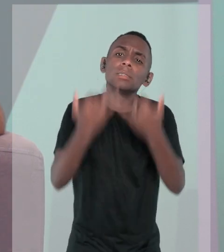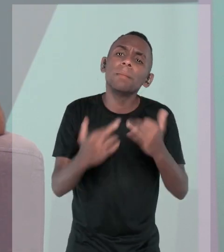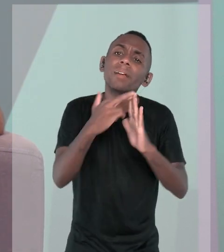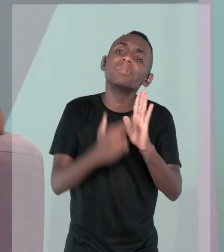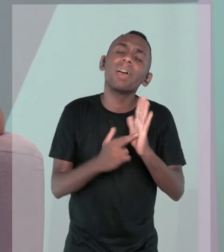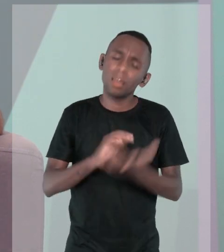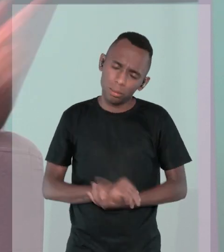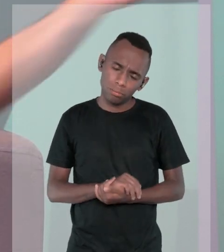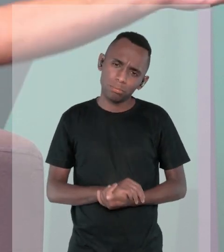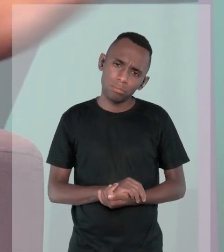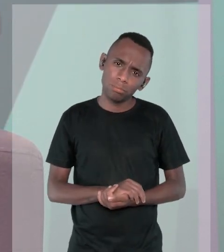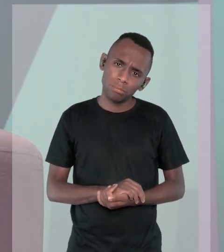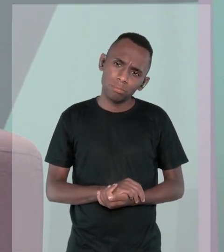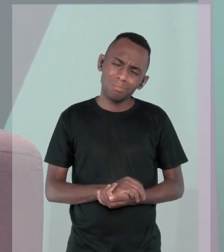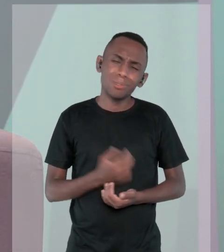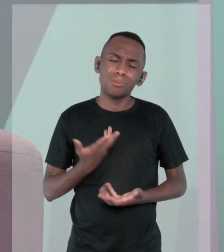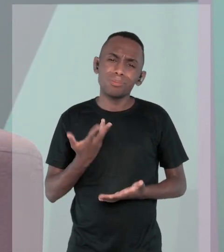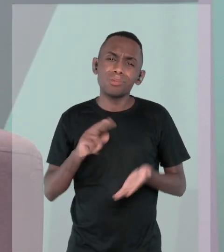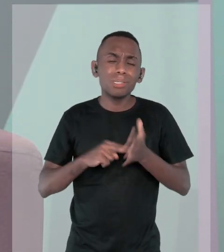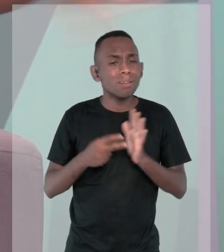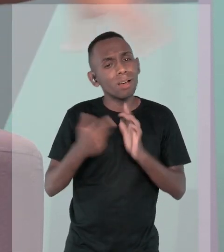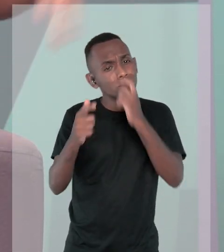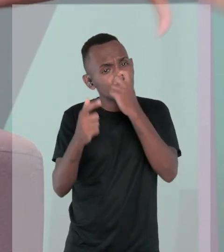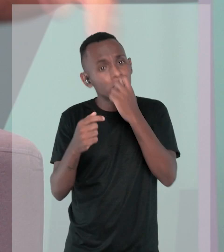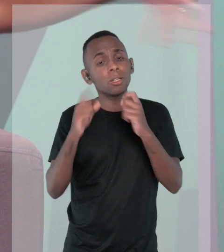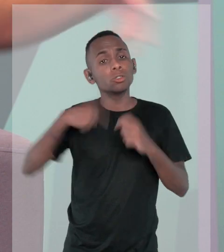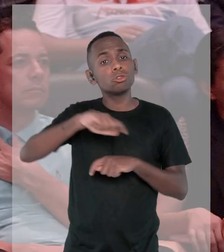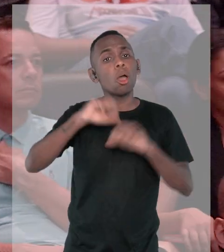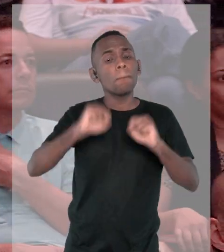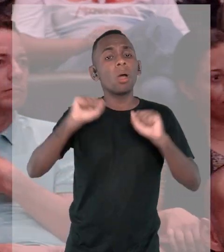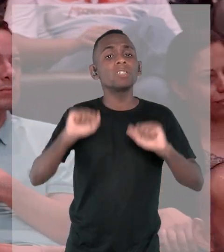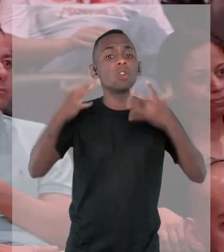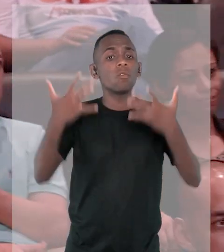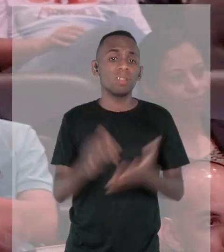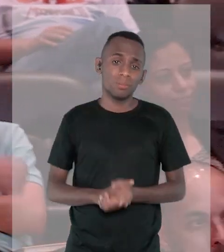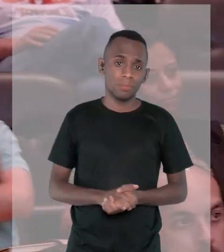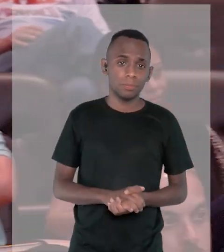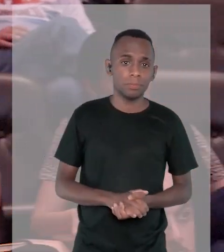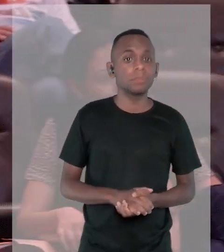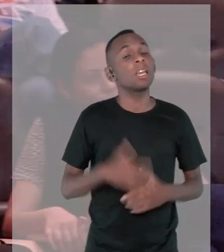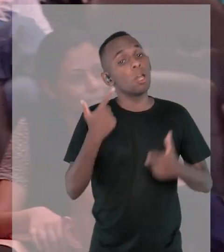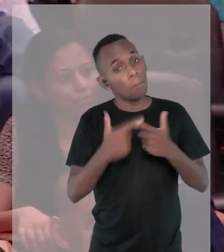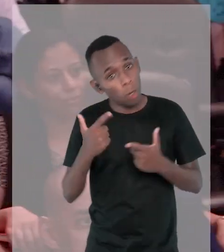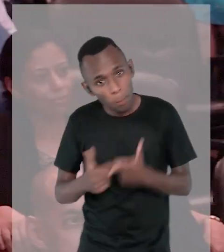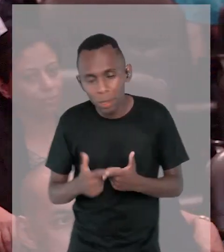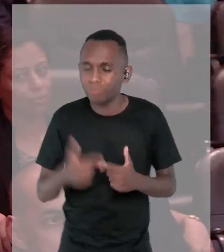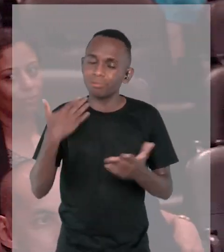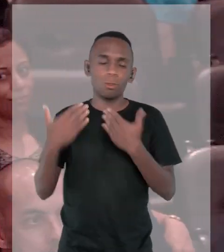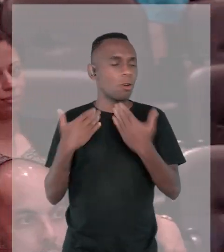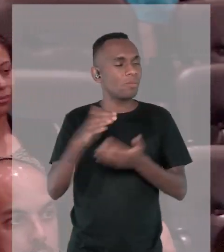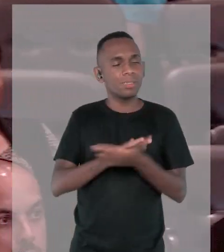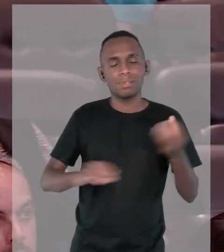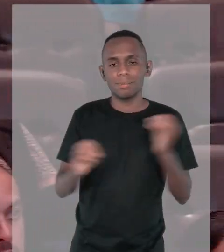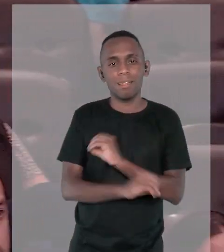regra. Ela não está fazendo sentido aqui na ponta, o que a gente pode resolver? E aí tem um problema, a gente não conversa mais